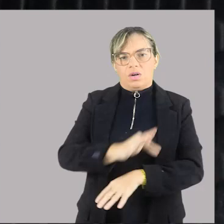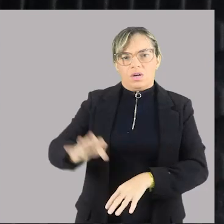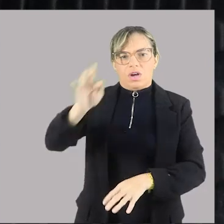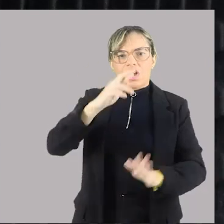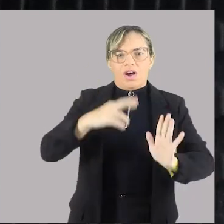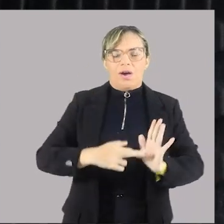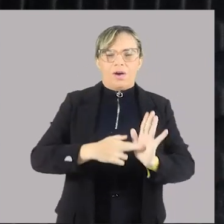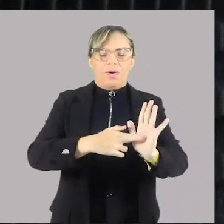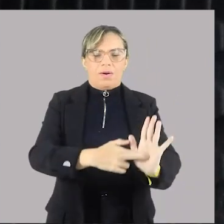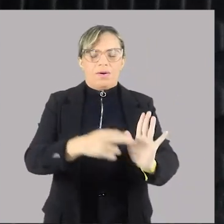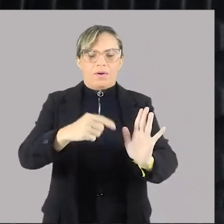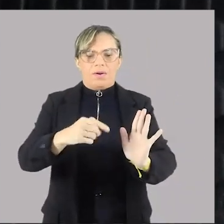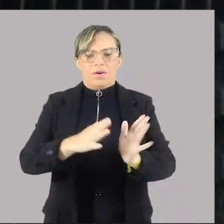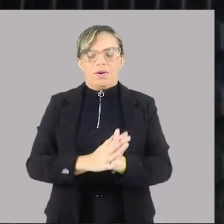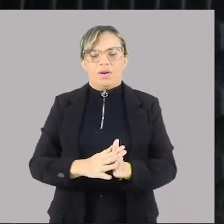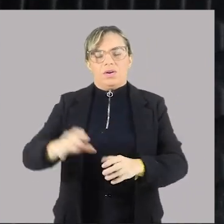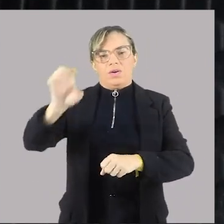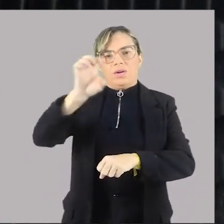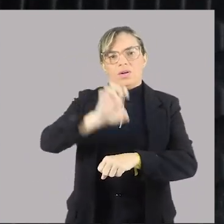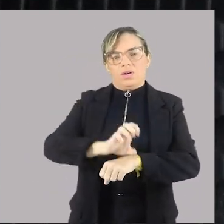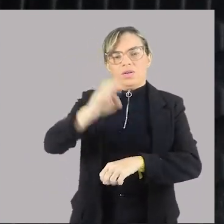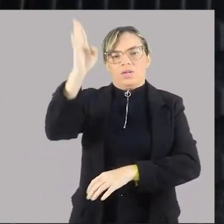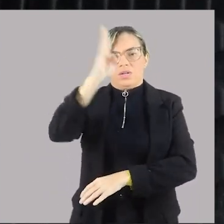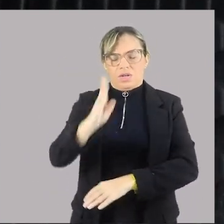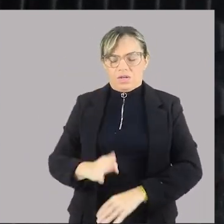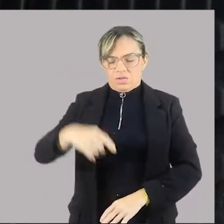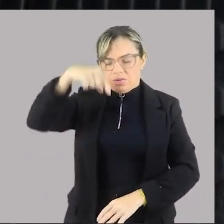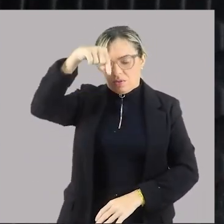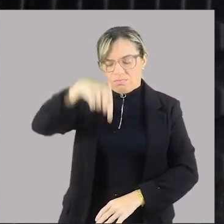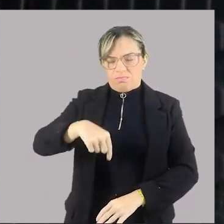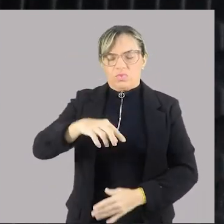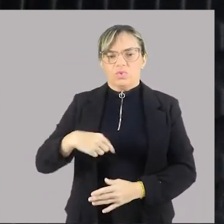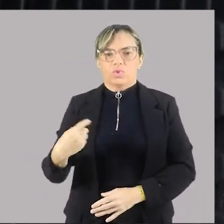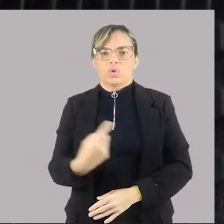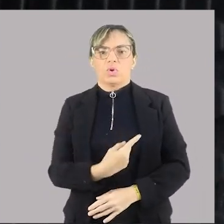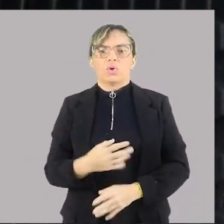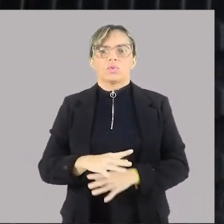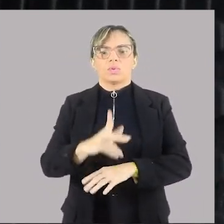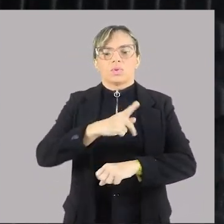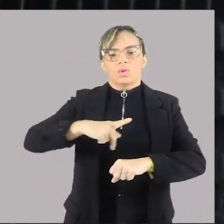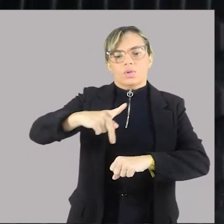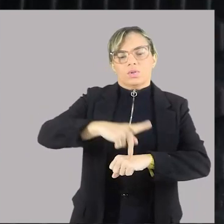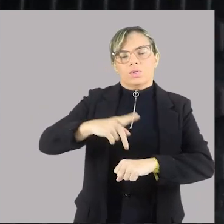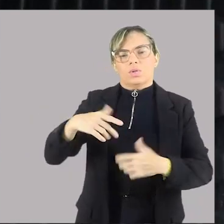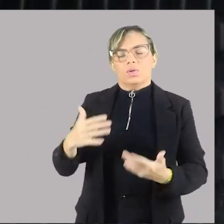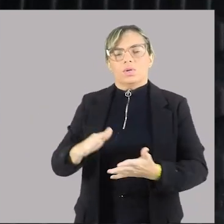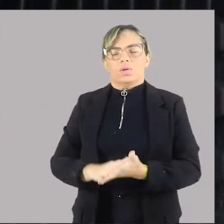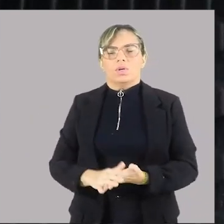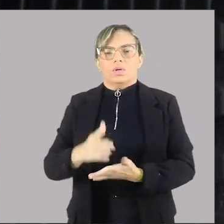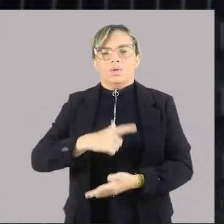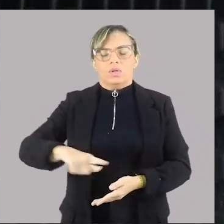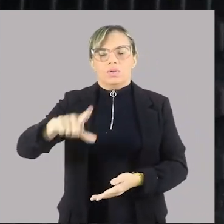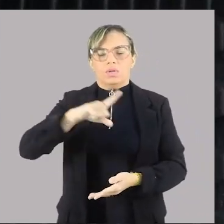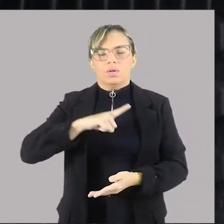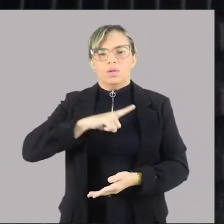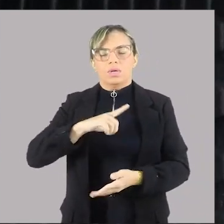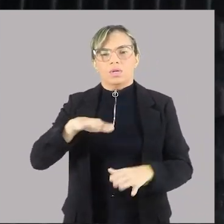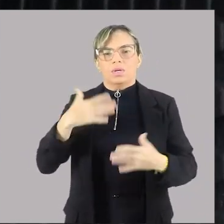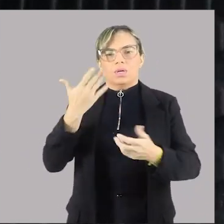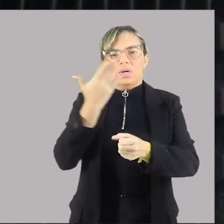seus dentro do quê? Dos estados brasileiros. Tá? Então teremos